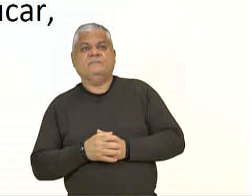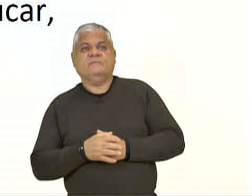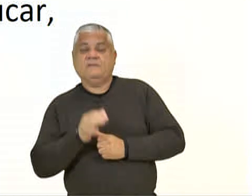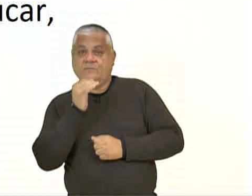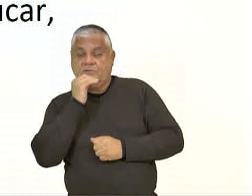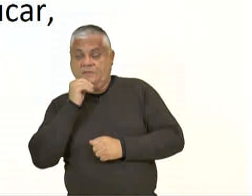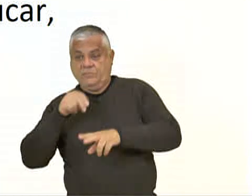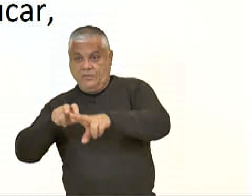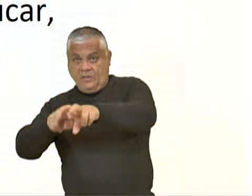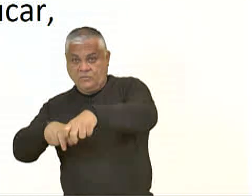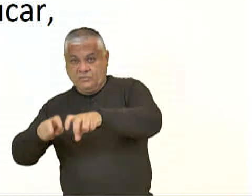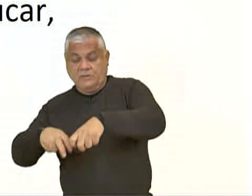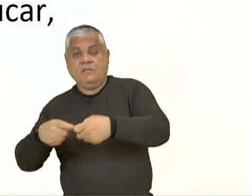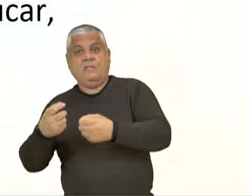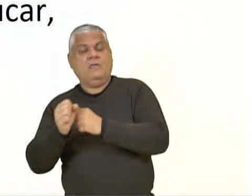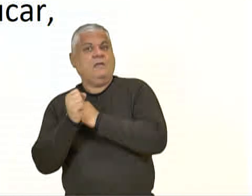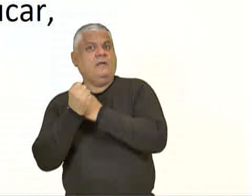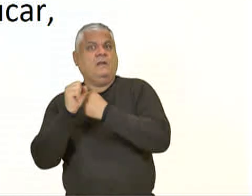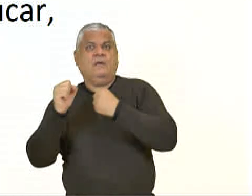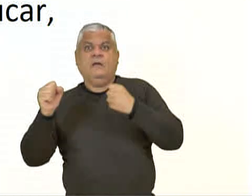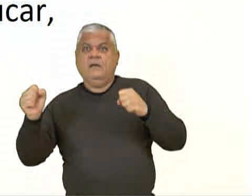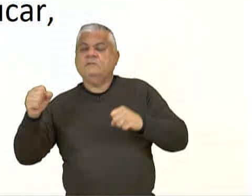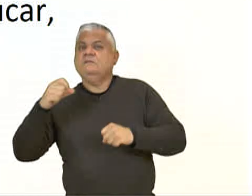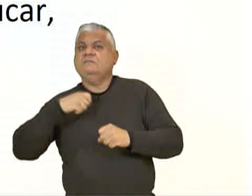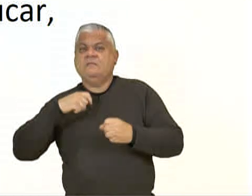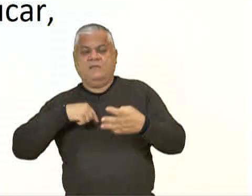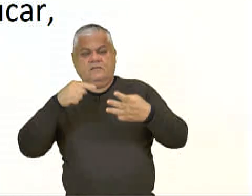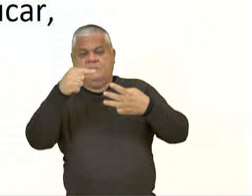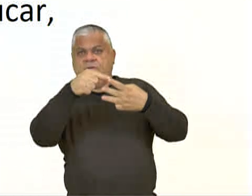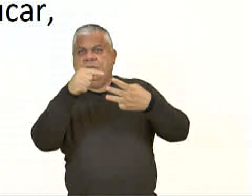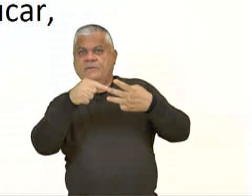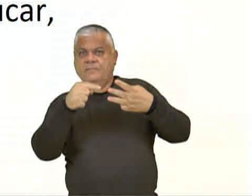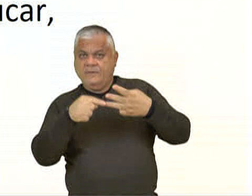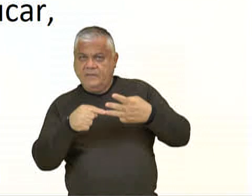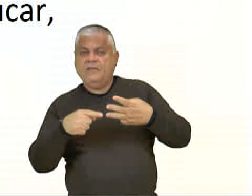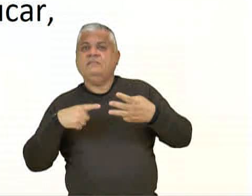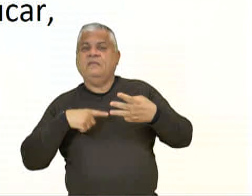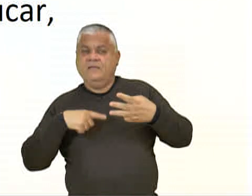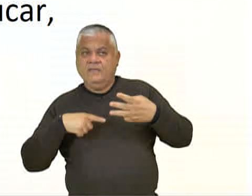agronegócio é tão abrangente que está presente nos 3 setores